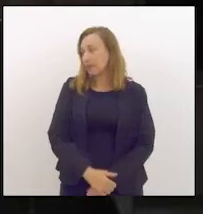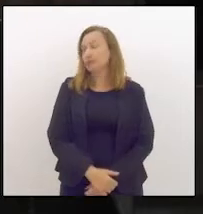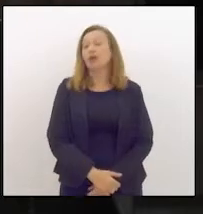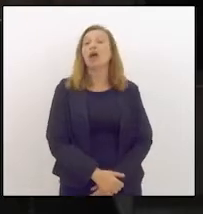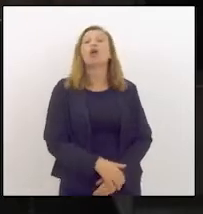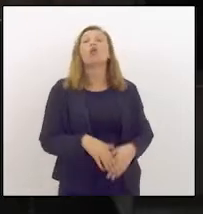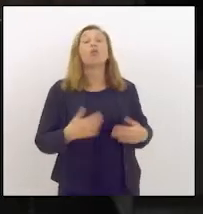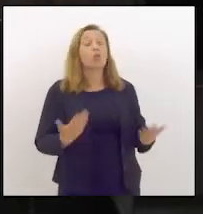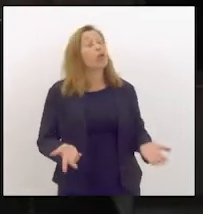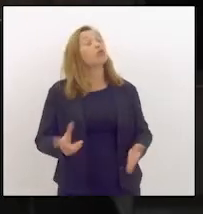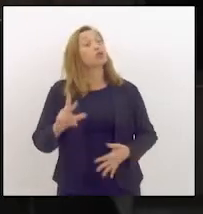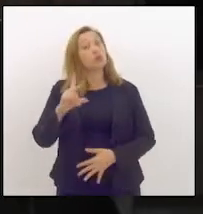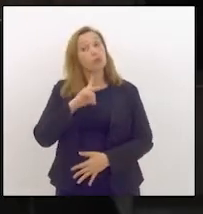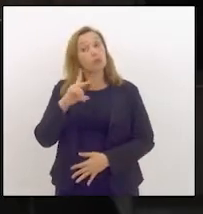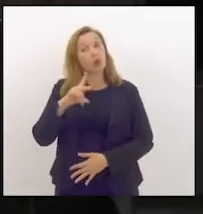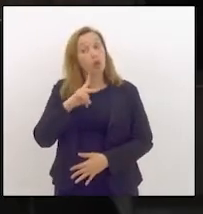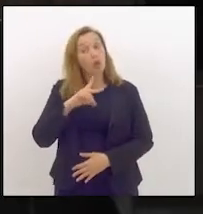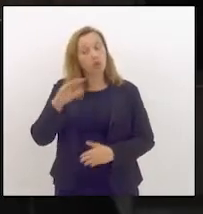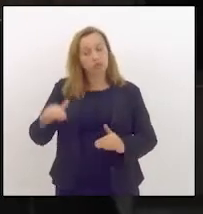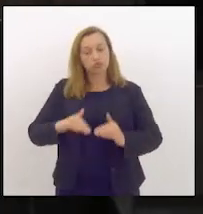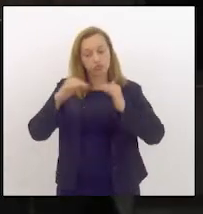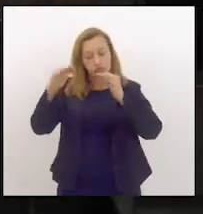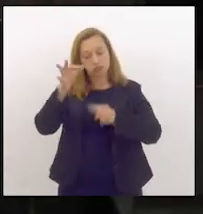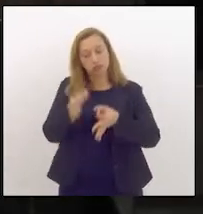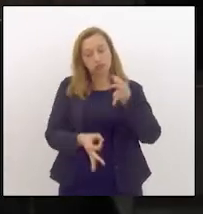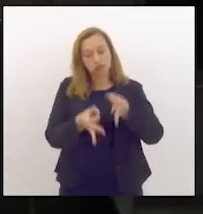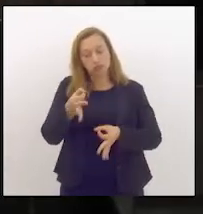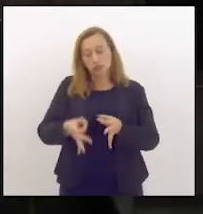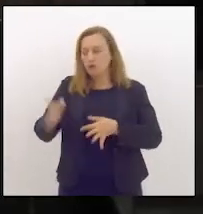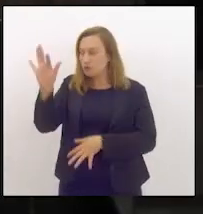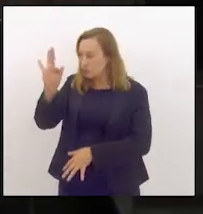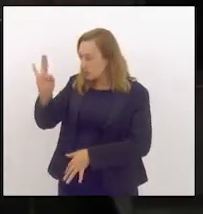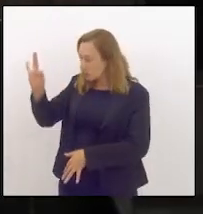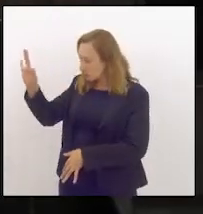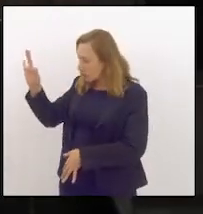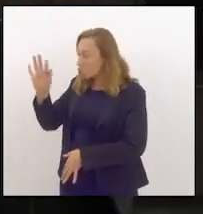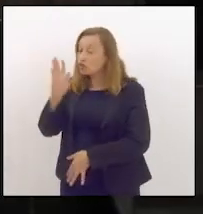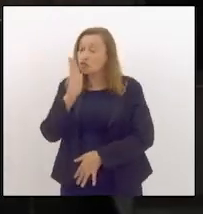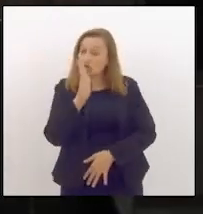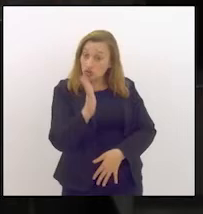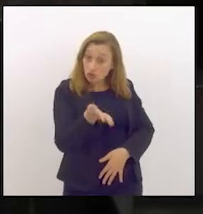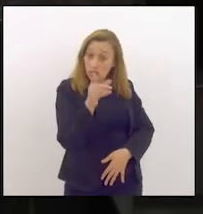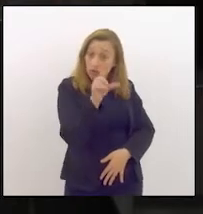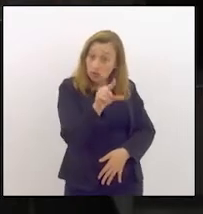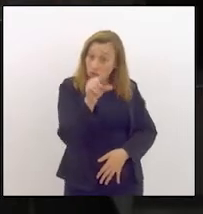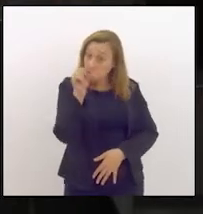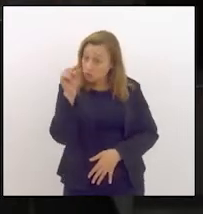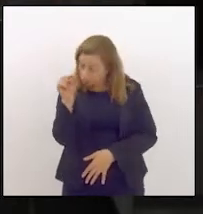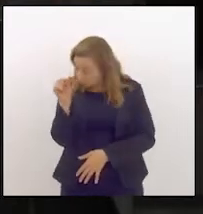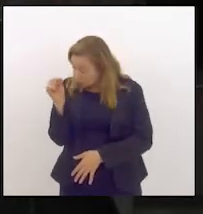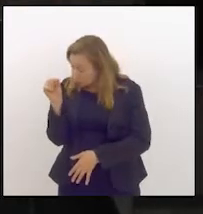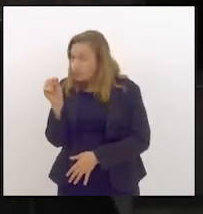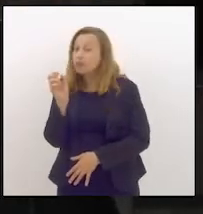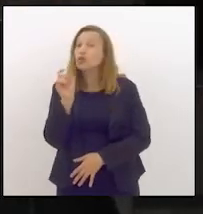quando o próprio Supremo Tribunal Federal já decidiu que